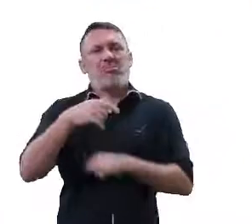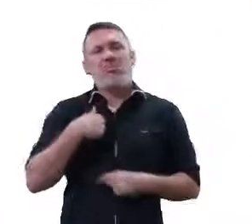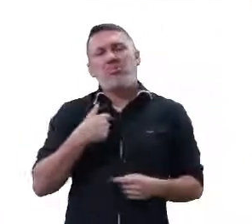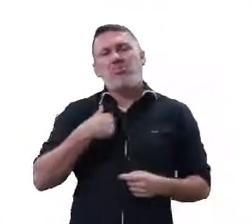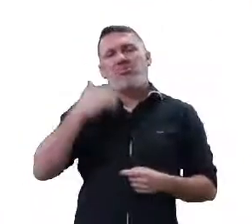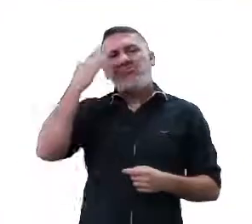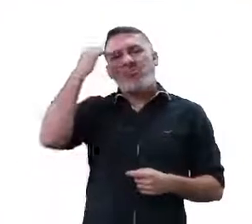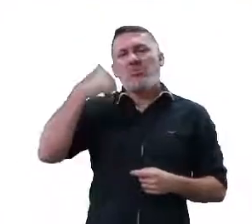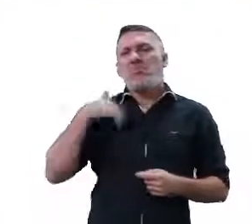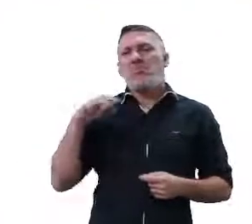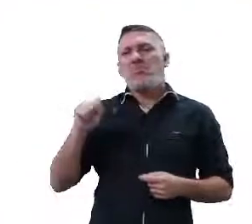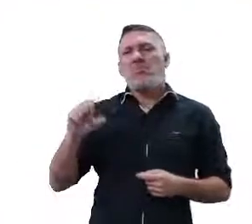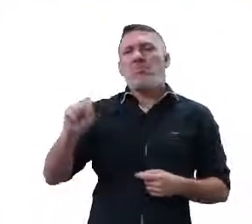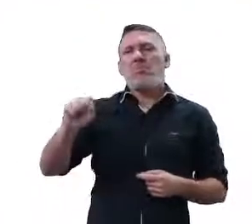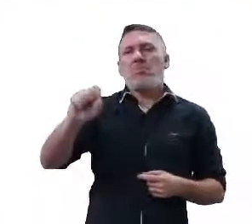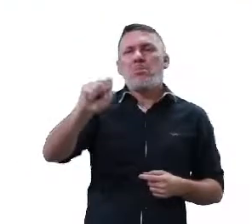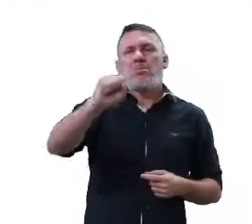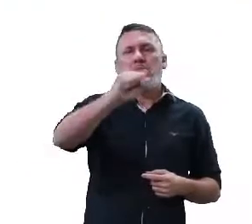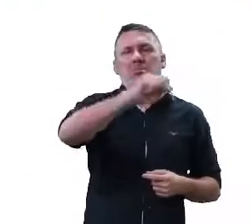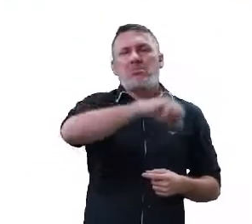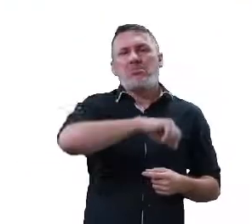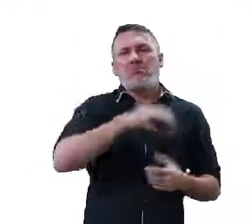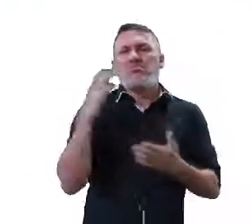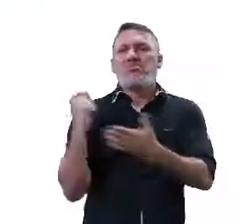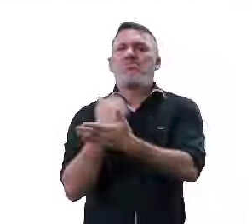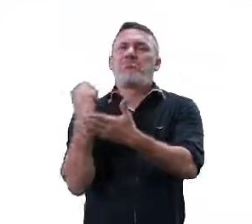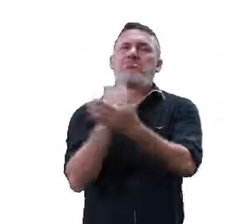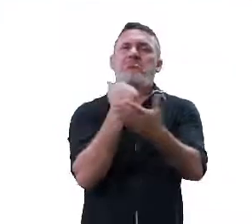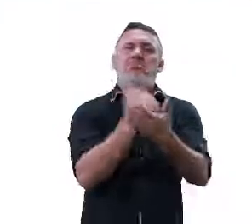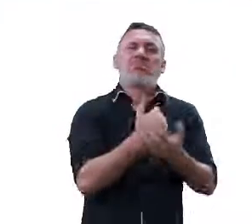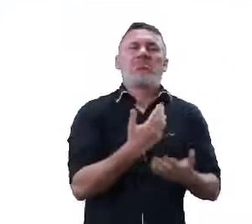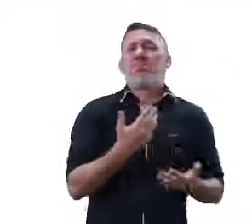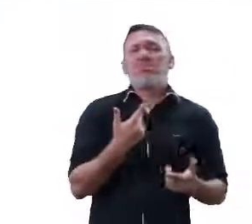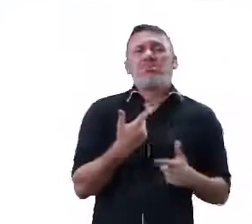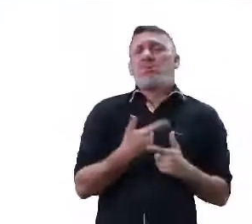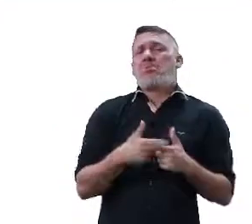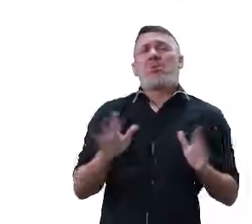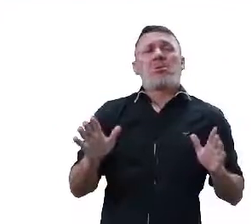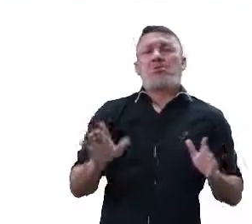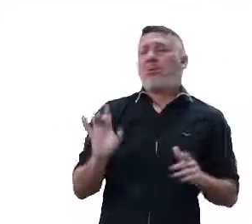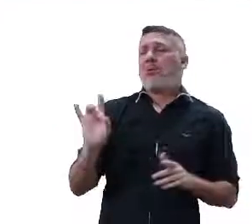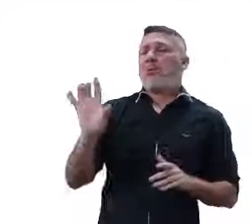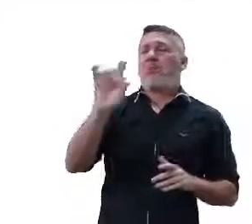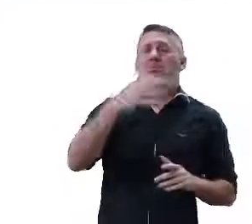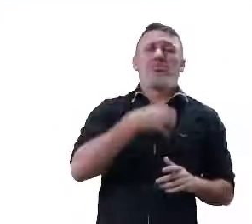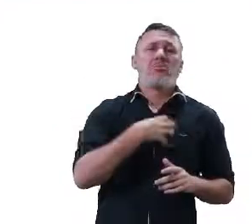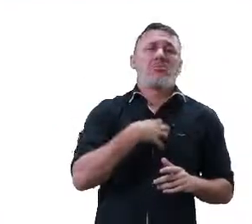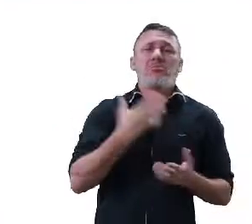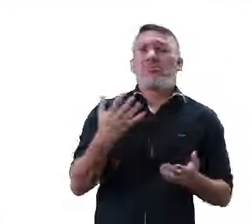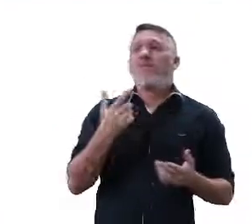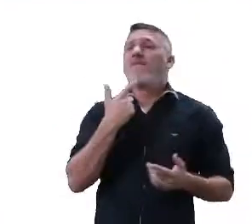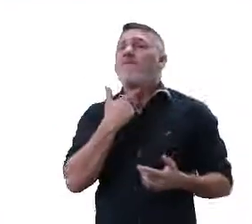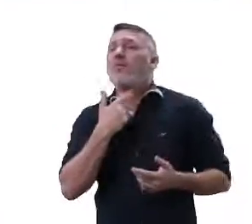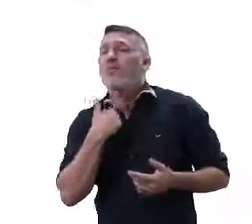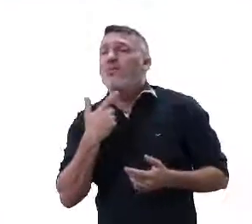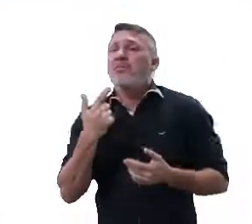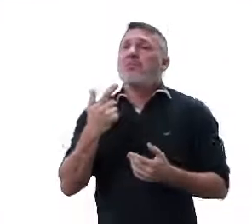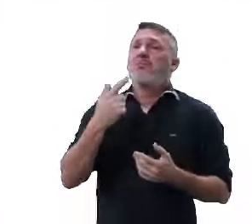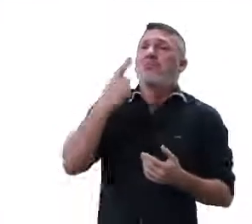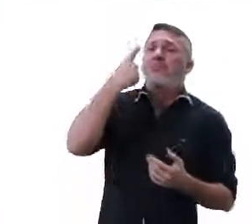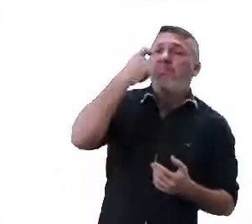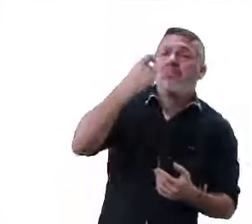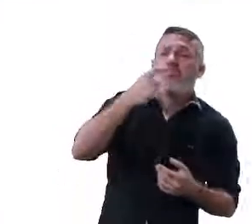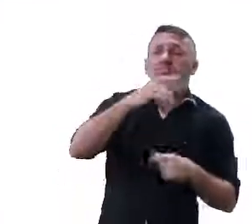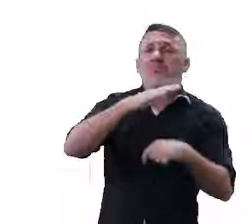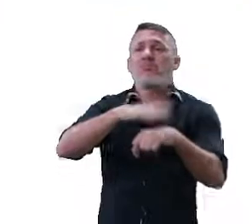várias pessoas, não tem problema, sabe? Isso é parte de cada um, parte da vontade de cada um, certo?